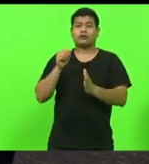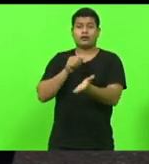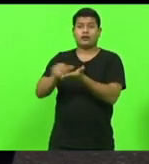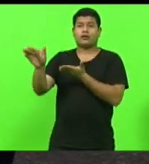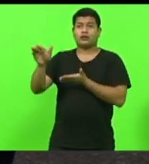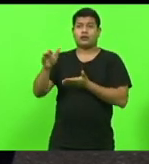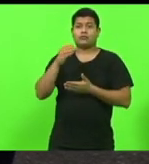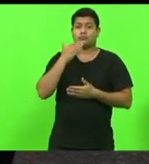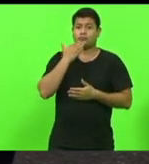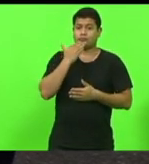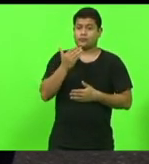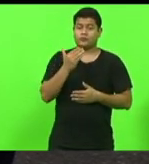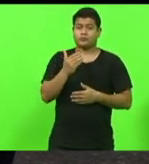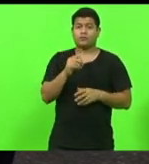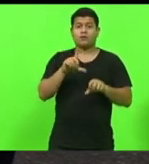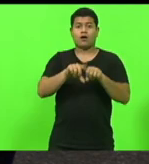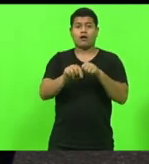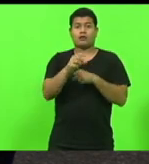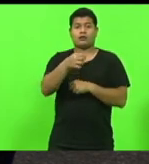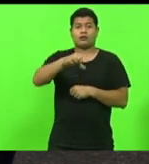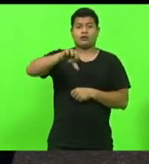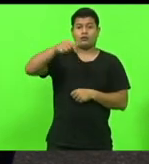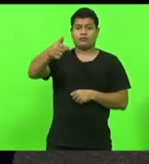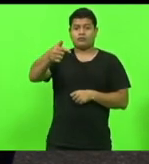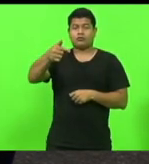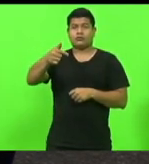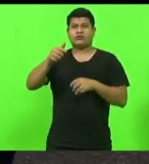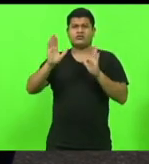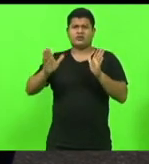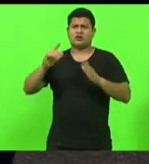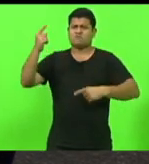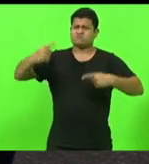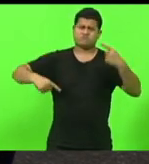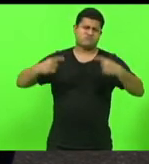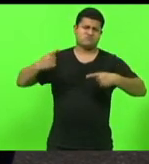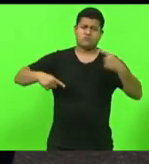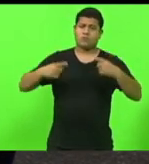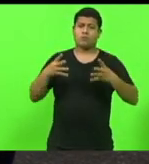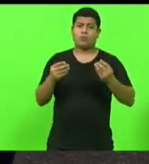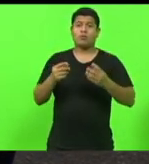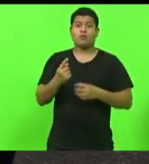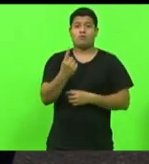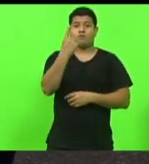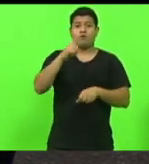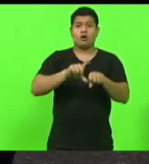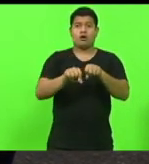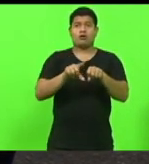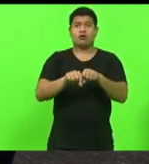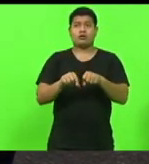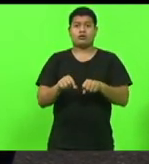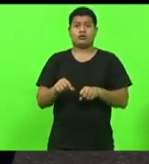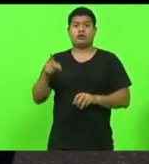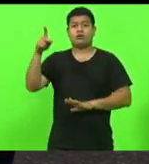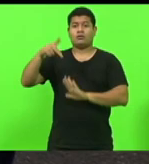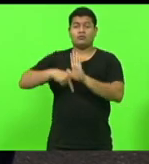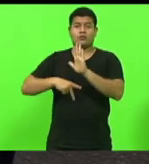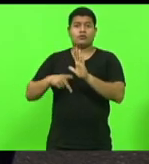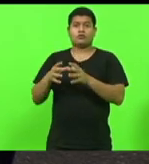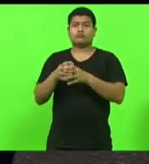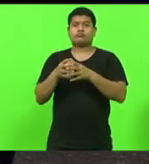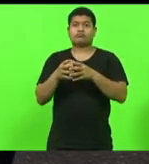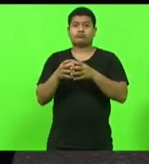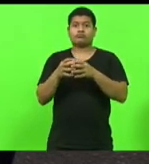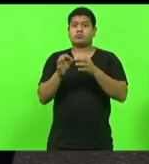o artigo 97, já bastante debatido aqui, apenas um artigo de um projeto bastante amplo de